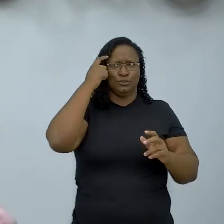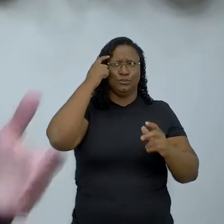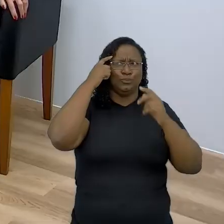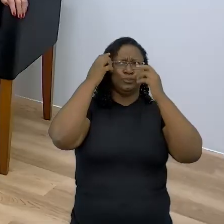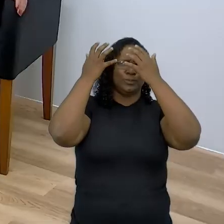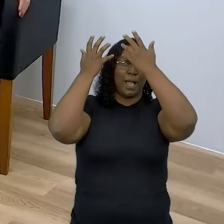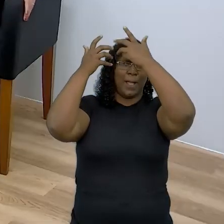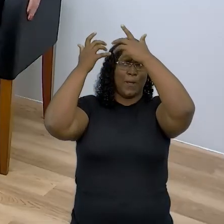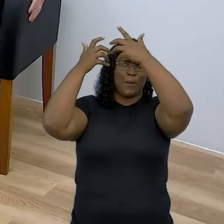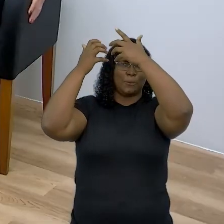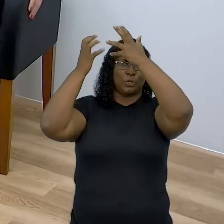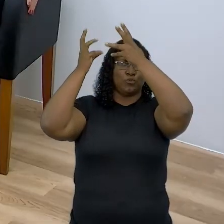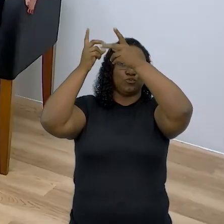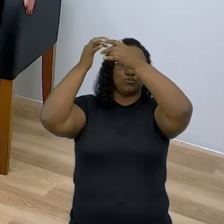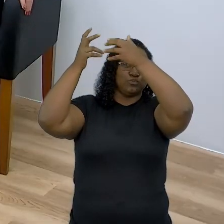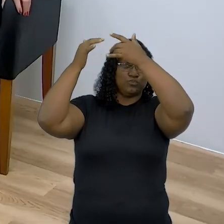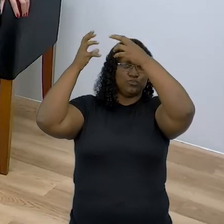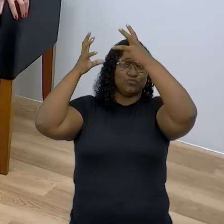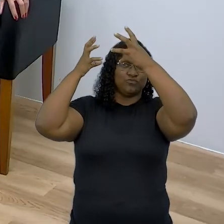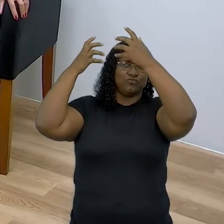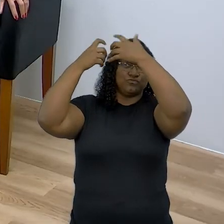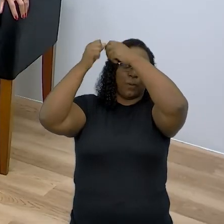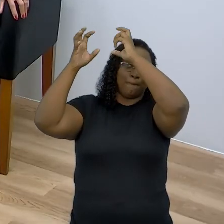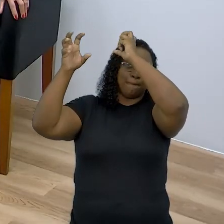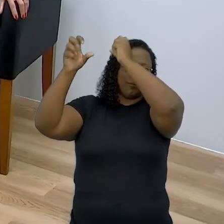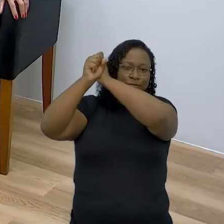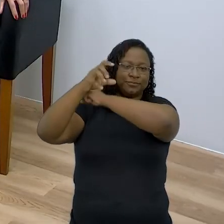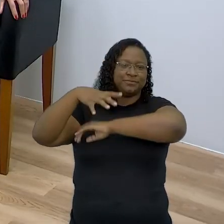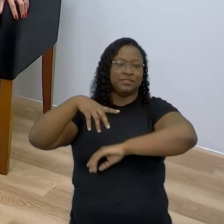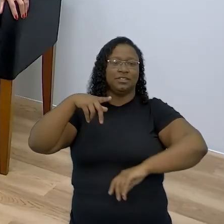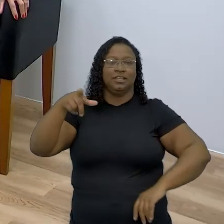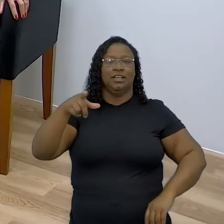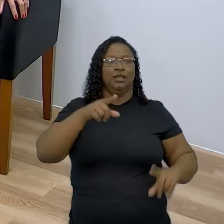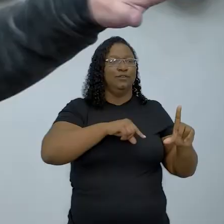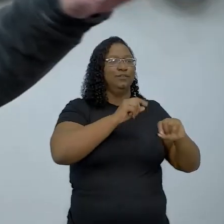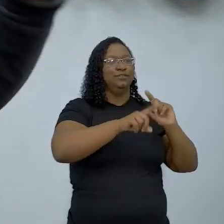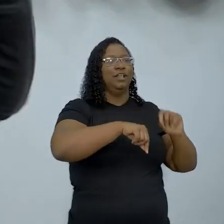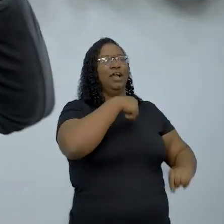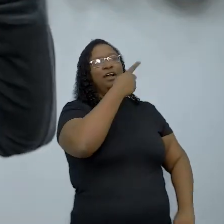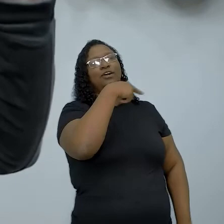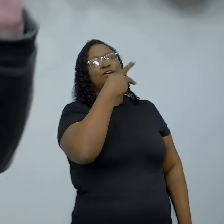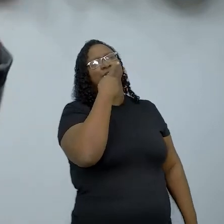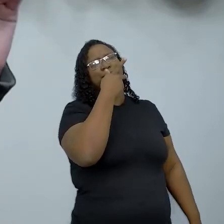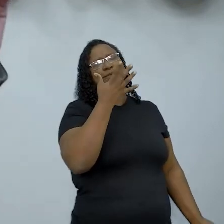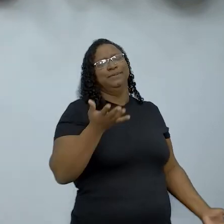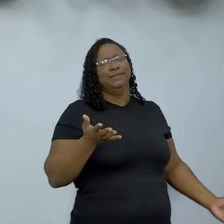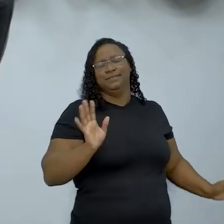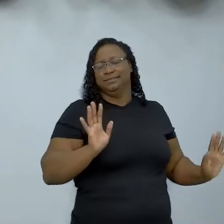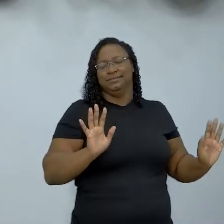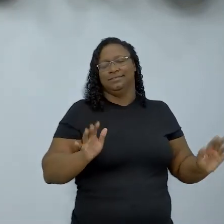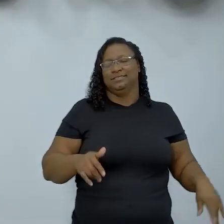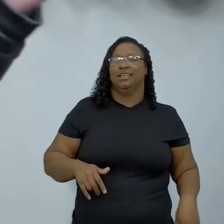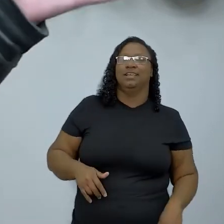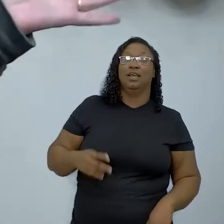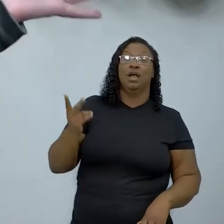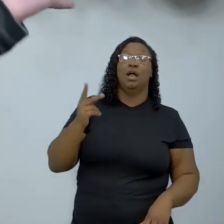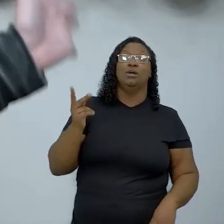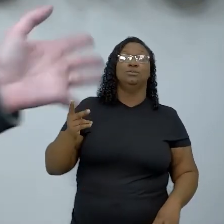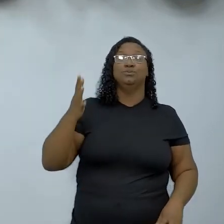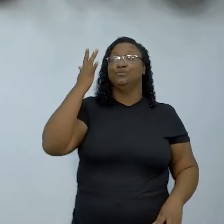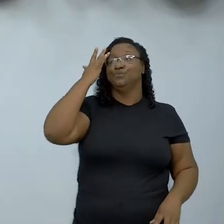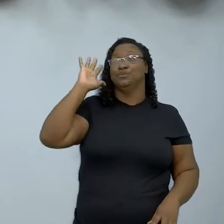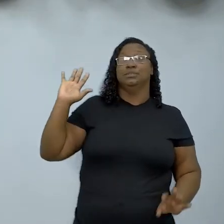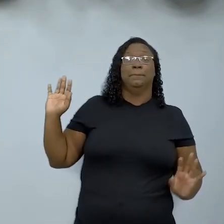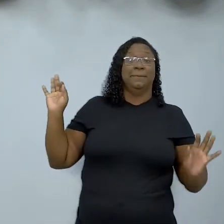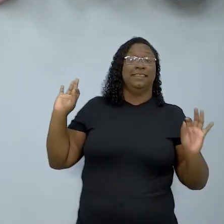Não, essas contas foram maravilhosas. Na verdade, como você escolheu o primeiro, eu falei, eu vou falar do outro. Eu nem, não tinha nem noção qual dos dois era. E eu nem sabia, ela não combinou nada